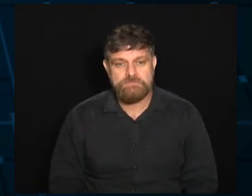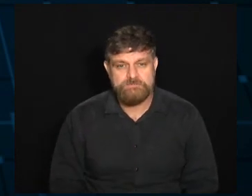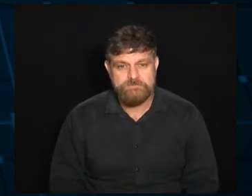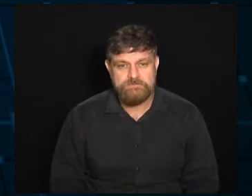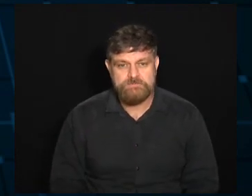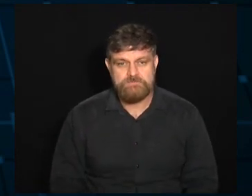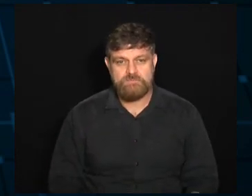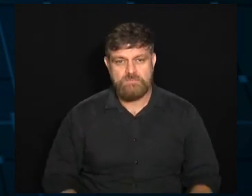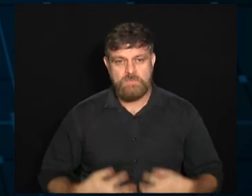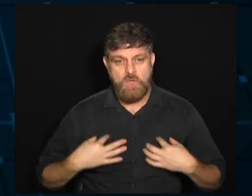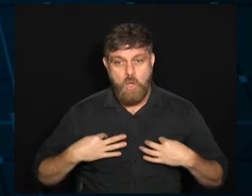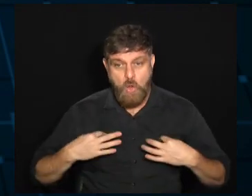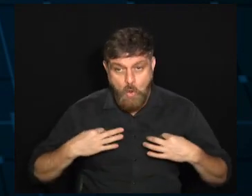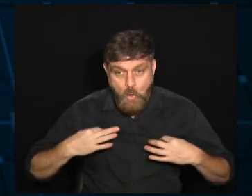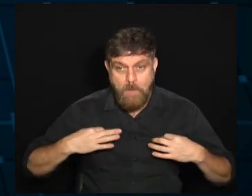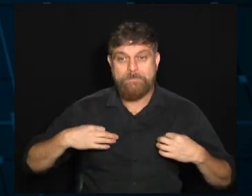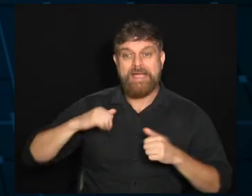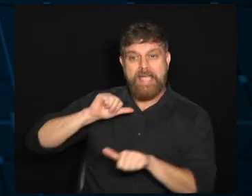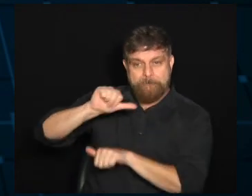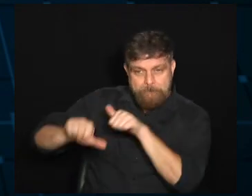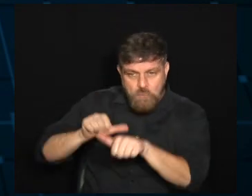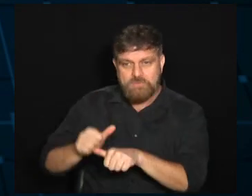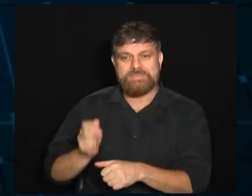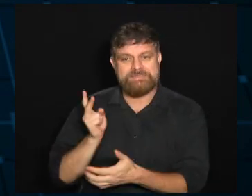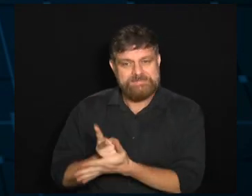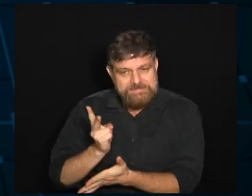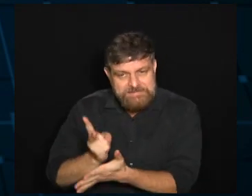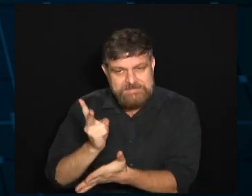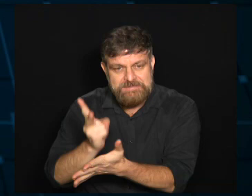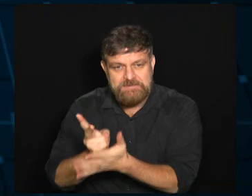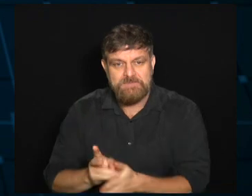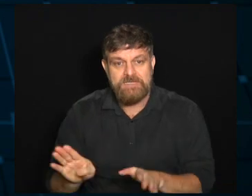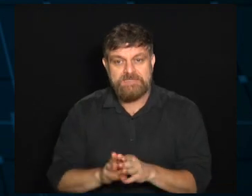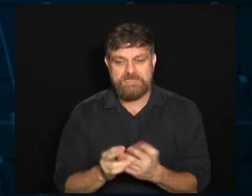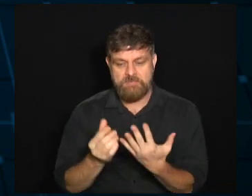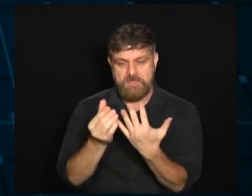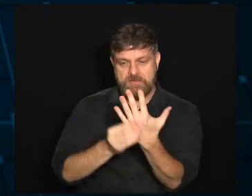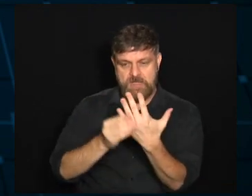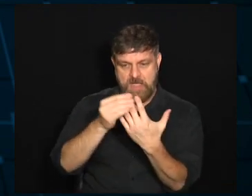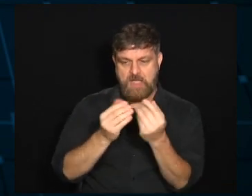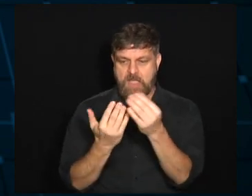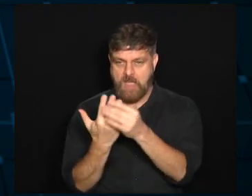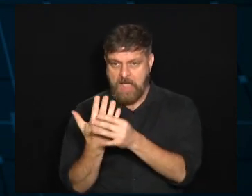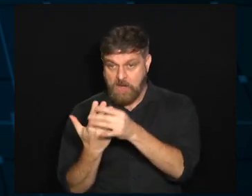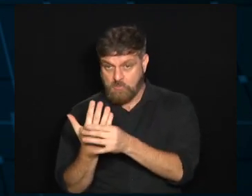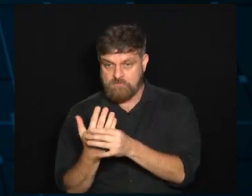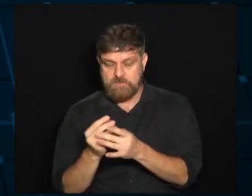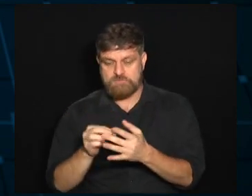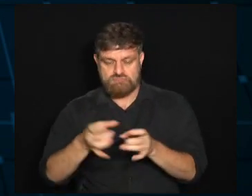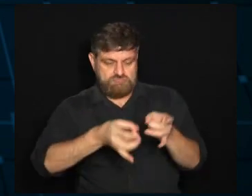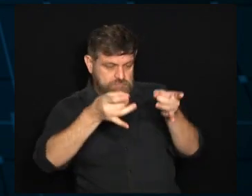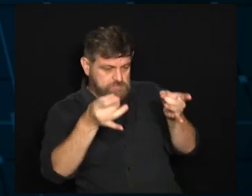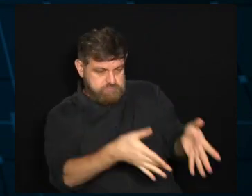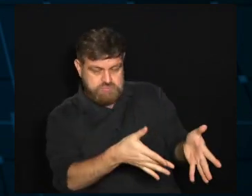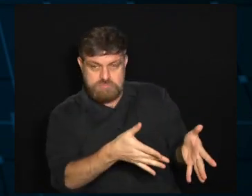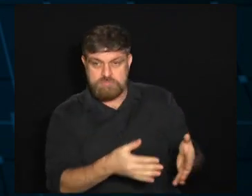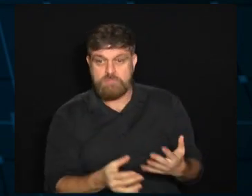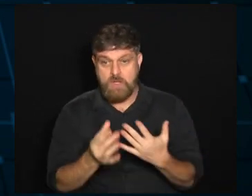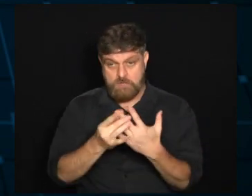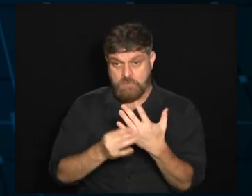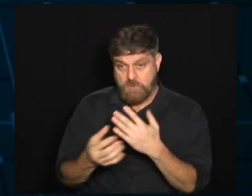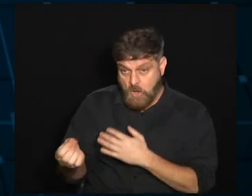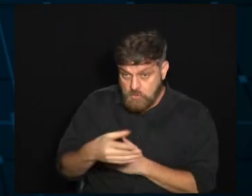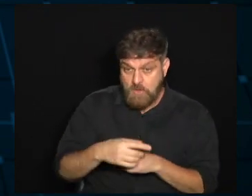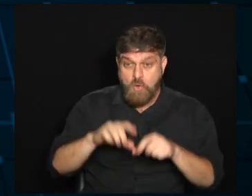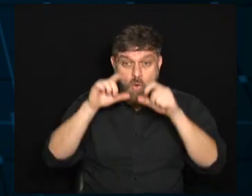tenho que sempre trocar os macacão e também as luvas que são de látex descartáveis, né? E o óculos,